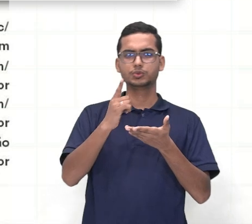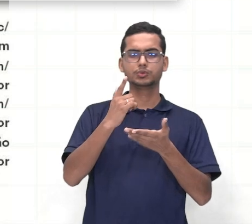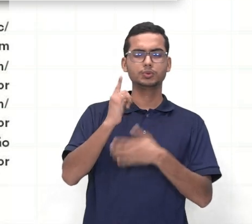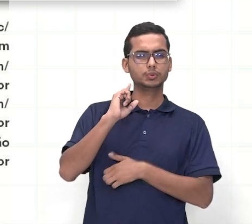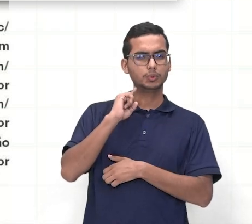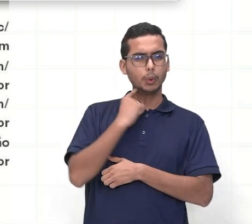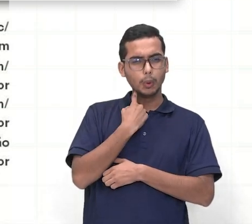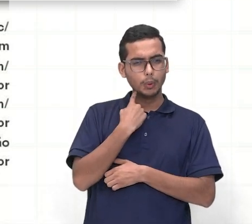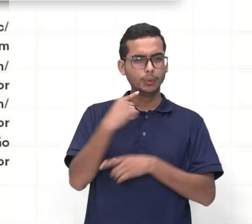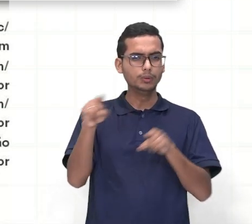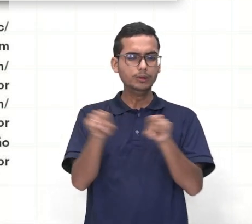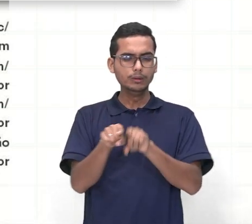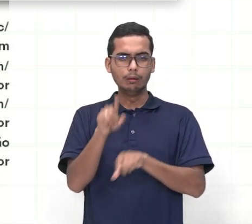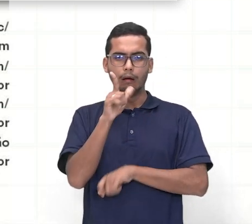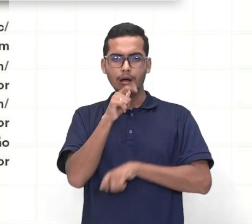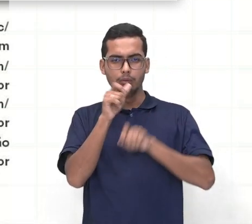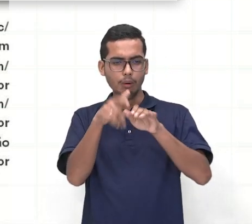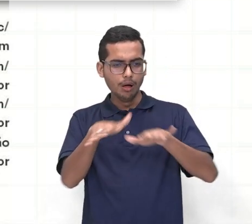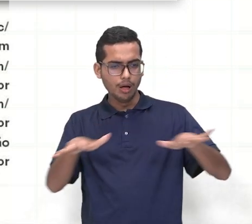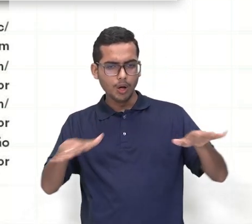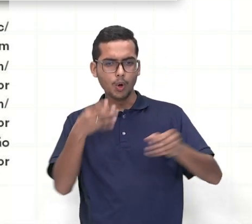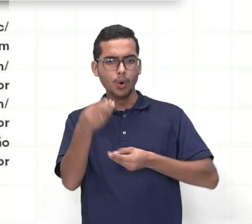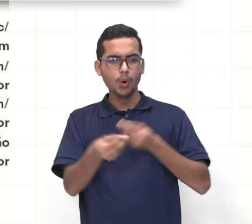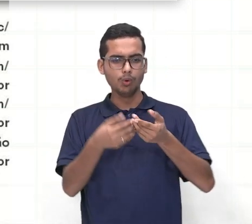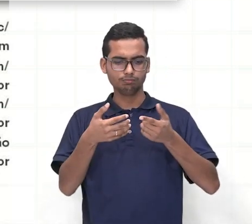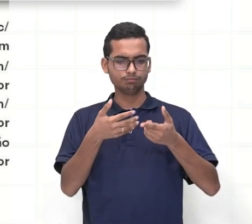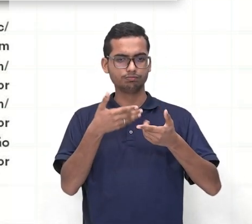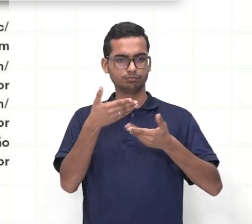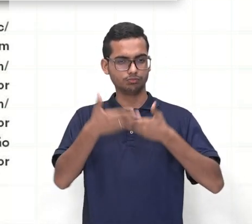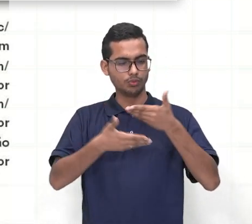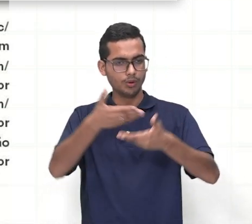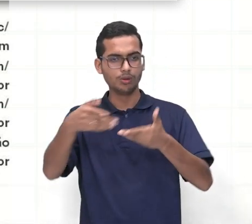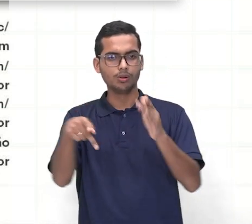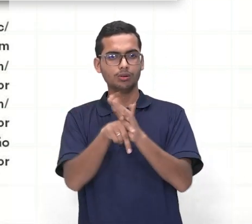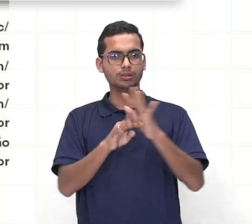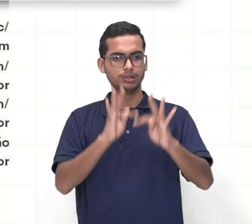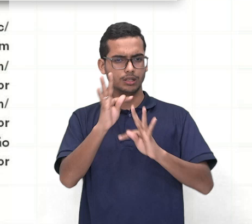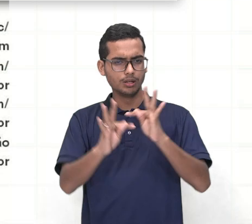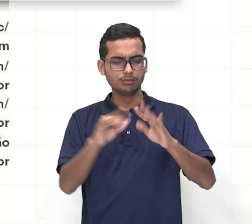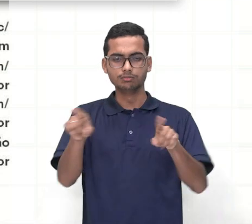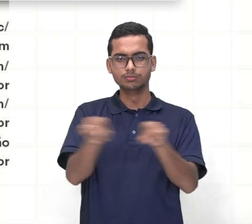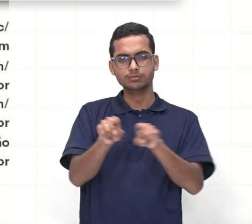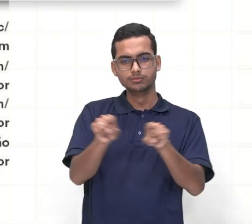contaminações para a água. Então, faz com que tudo isso aí aumente